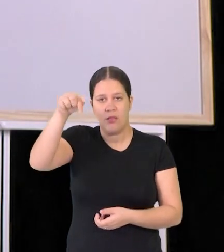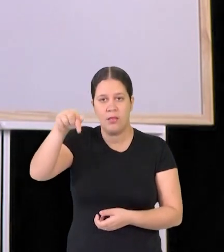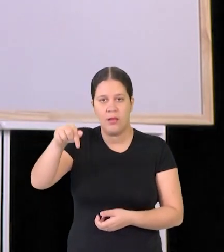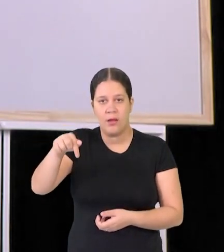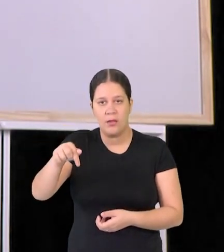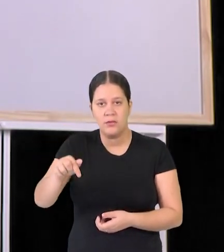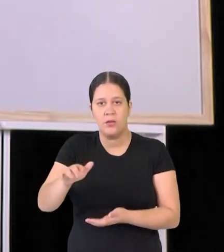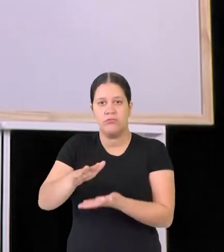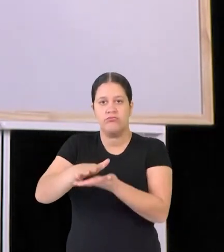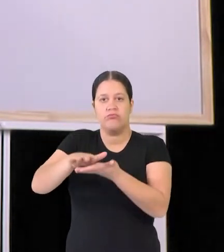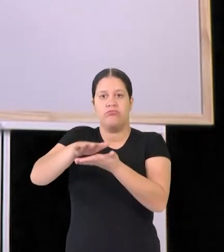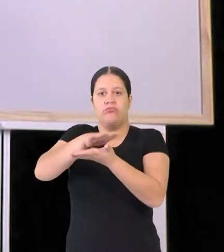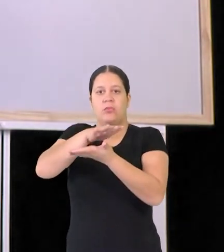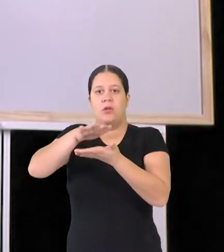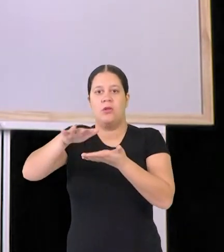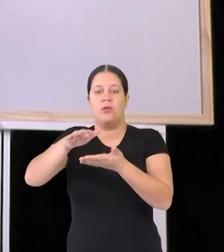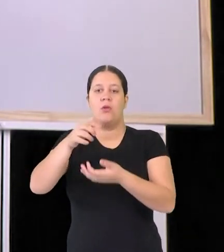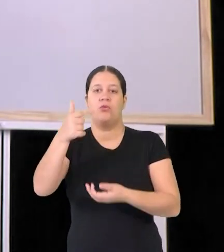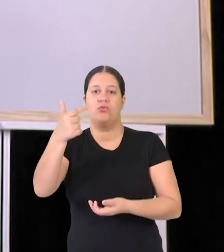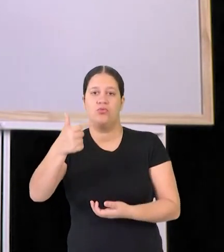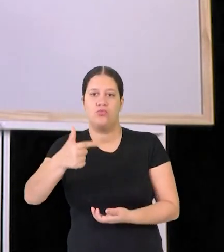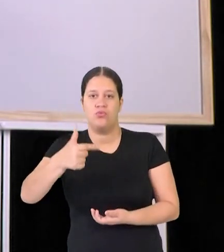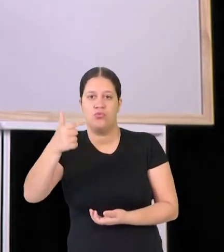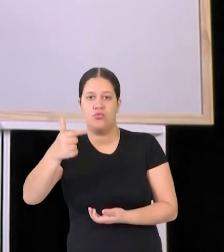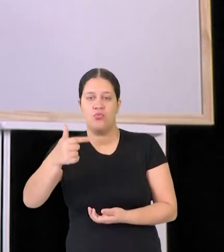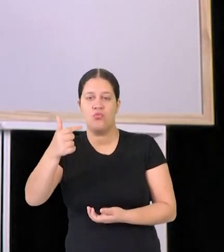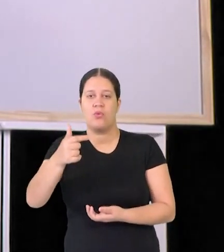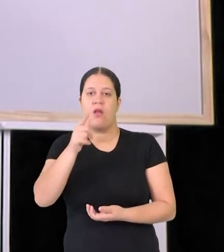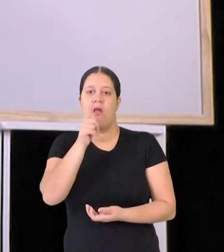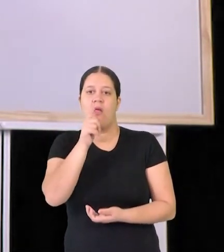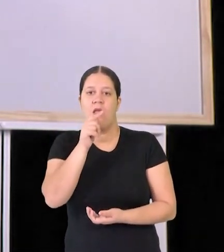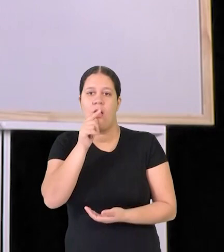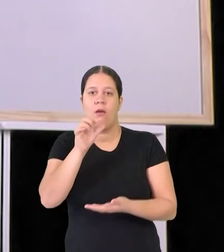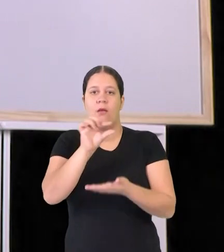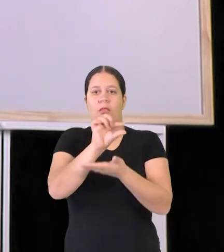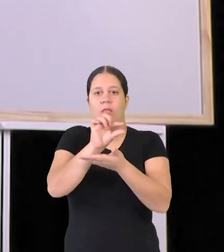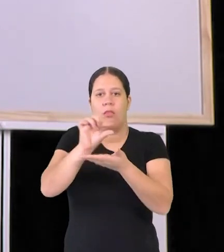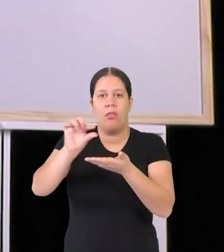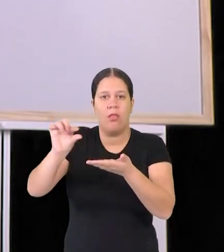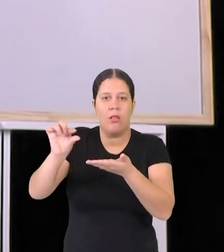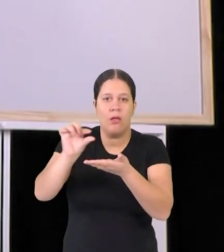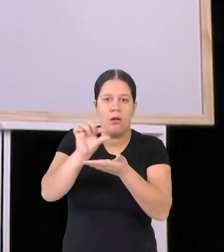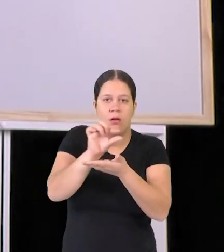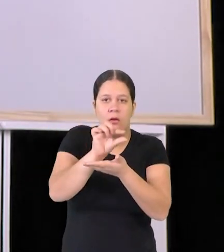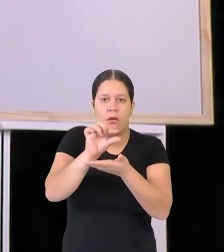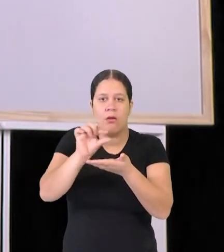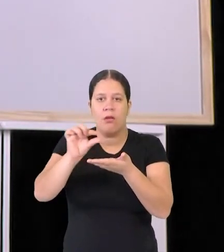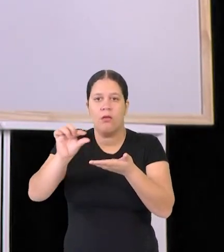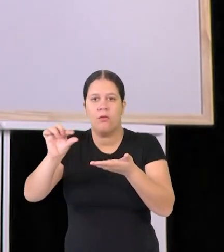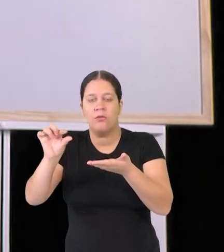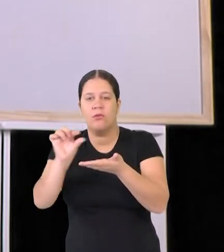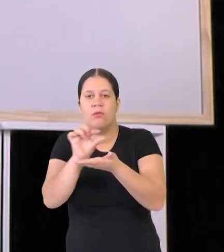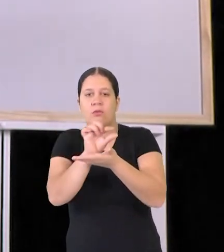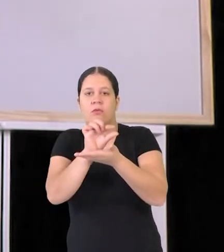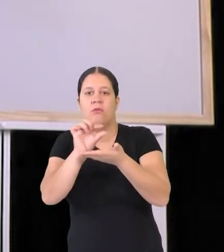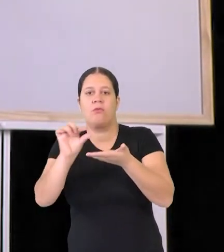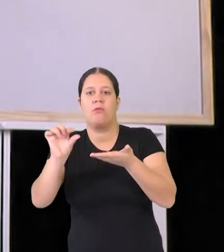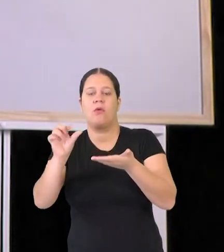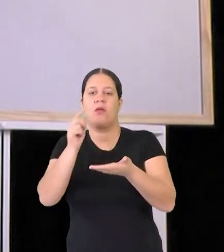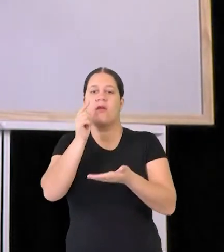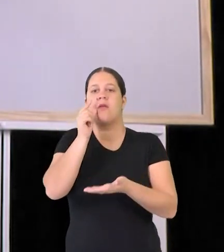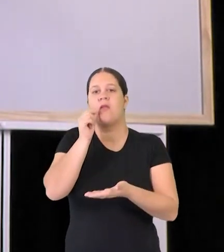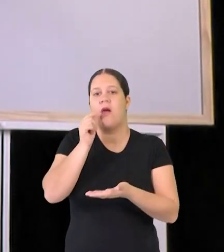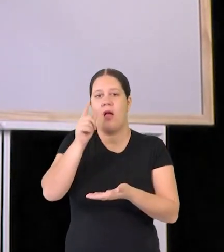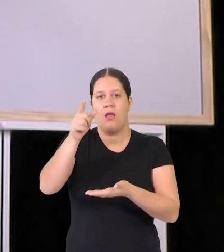ele sobe. Na segunda parte eu coloco ele deitado, ele nem vai descer, ele vai simplesmente ficar flutuando. Foi o